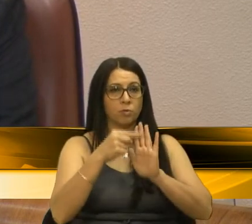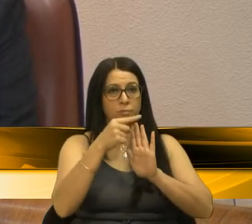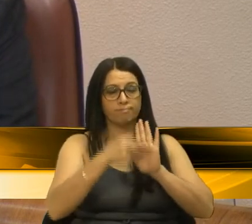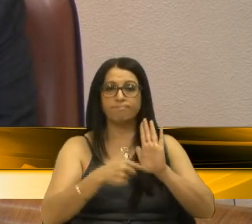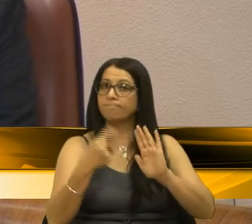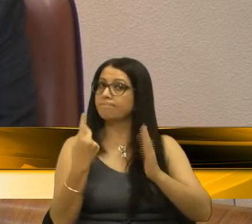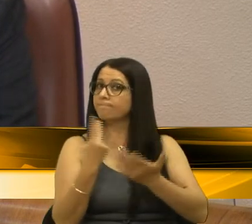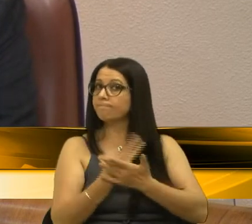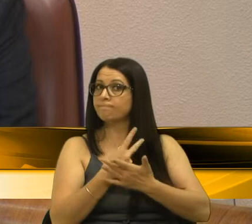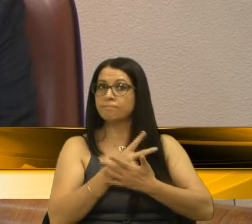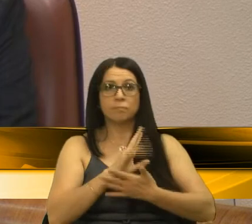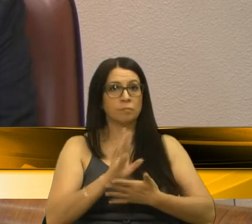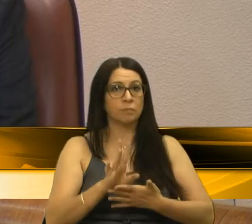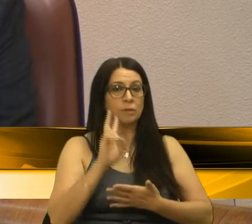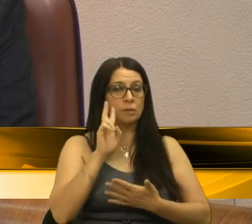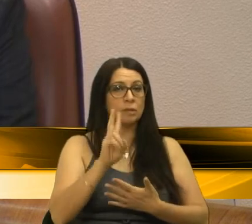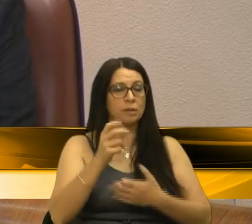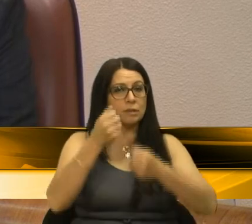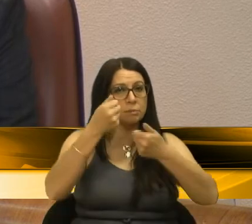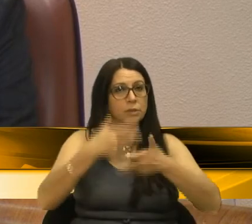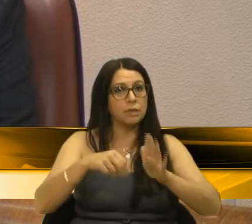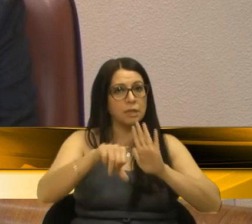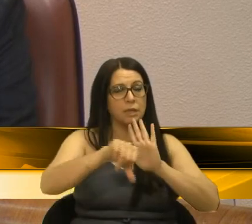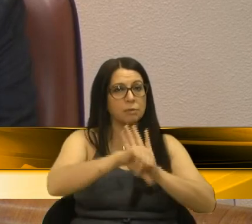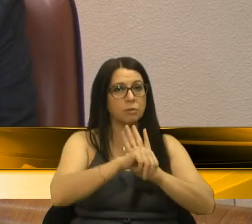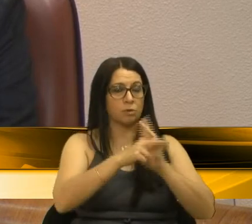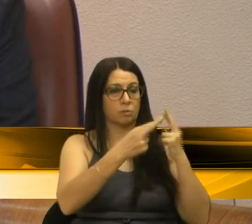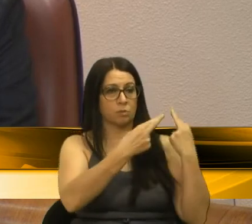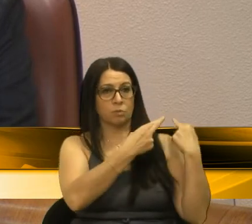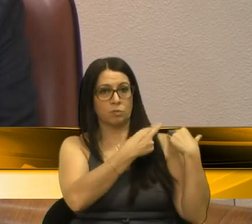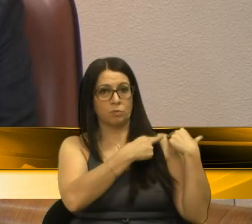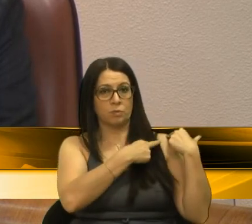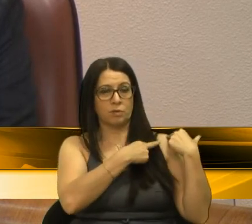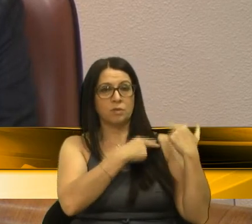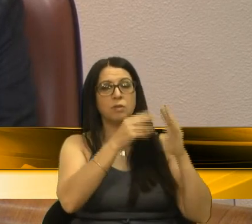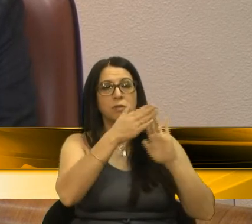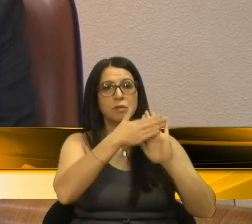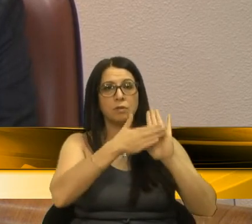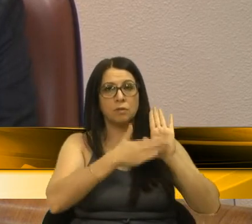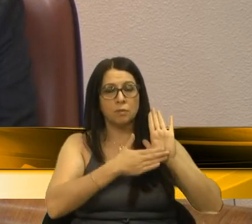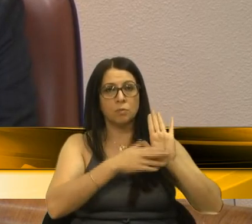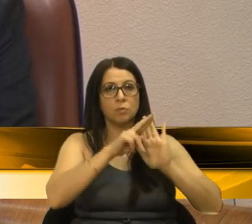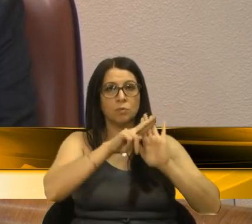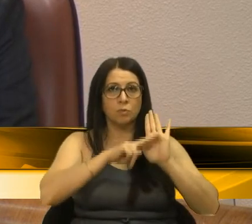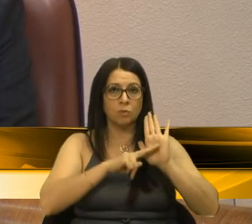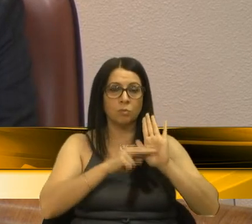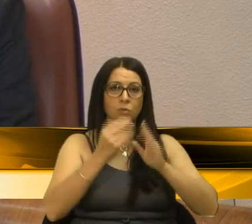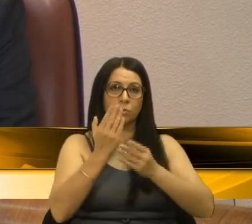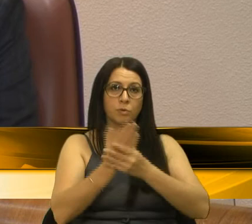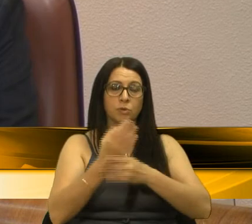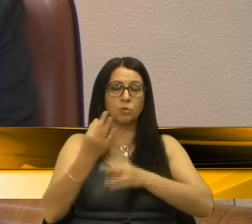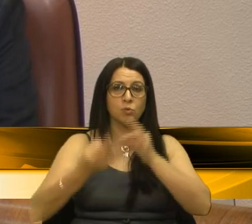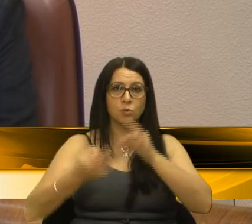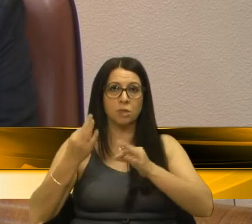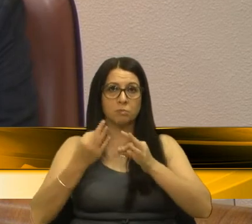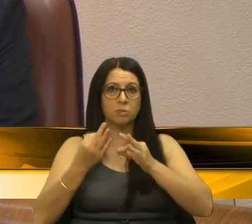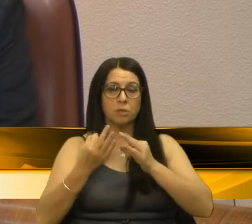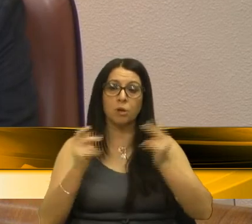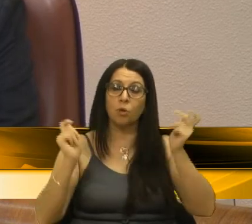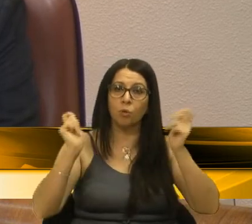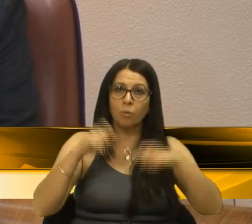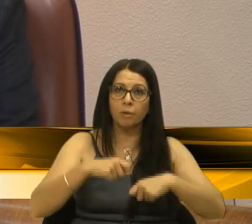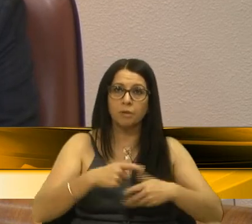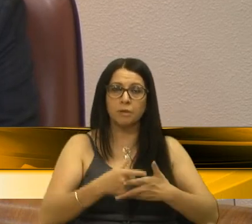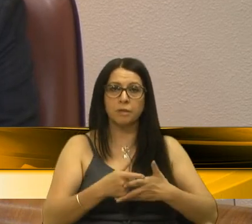inequivocadamente que a definição dos crimes de responsabilidade e o estabelecimento das respectivas normas de processo e julgamento são de competência